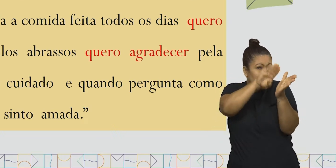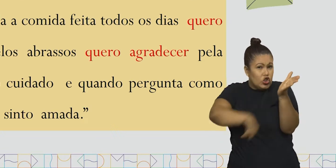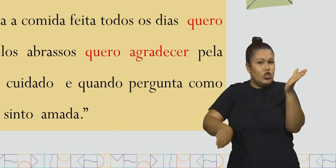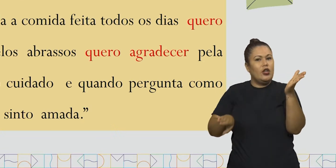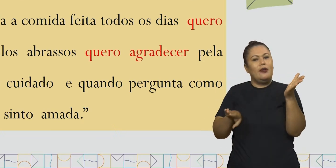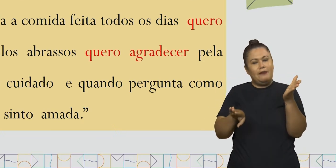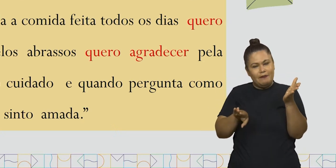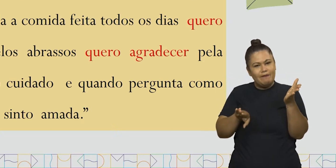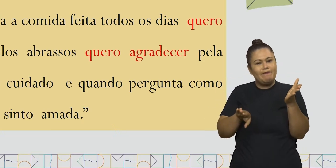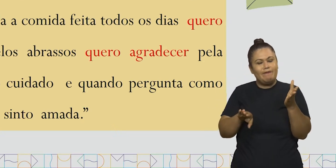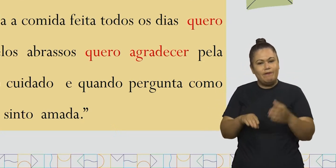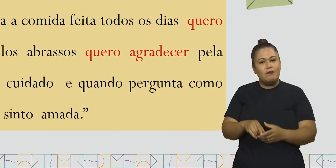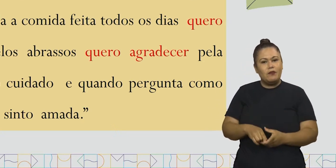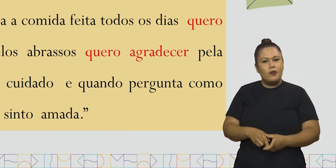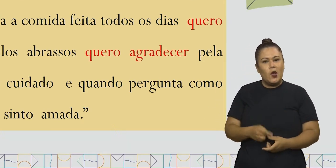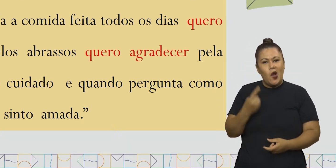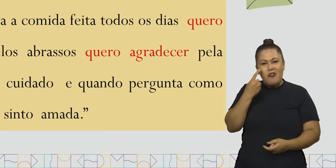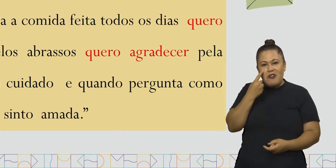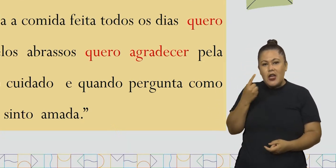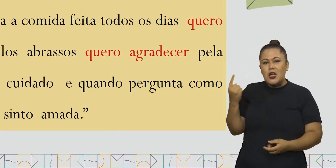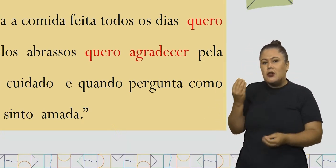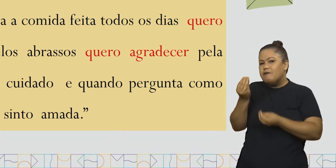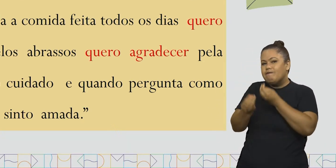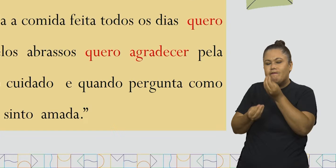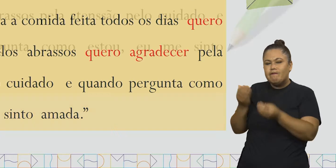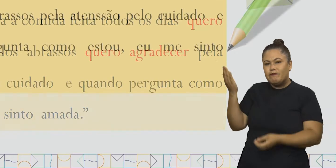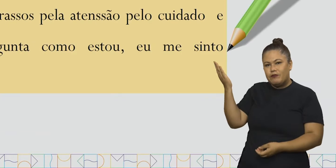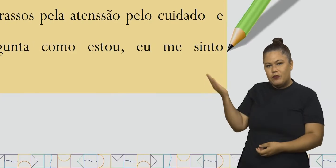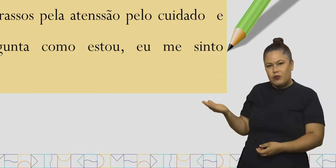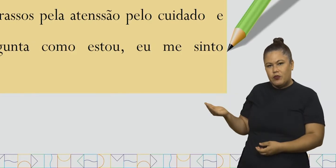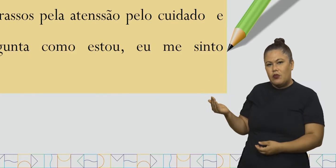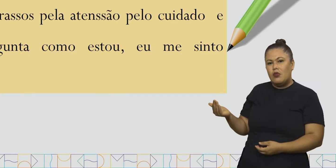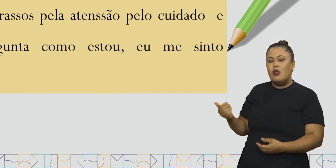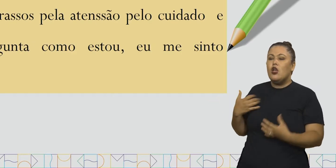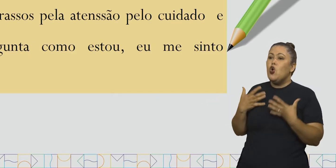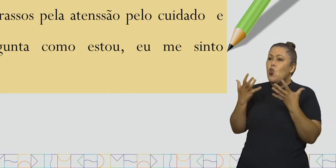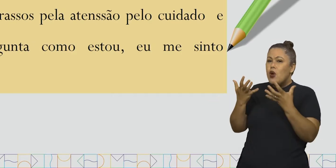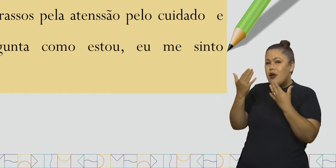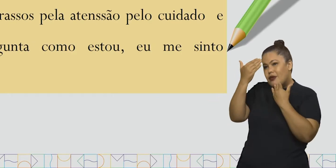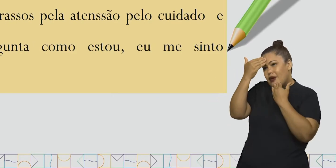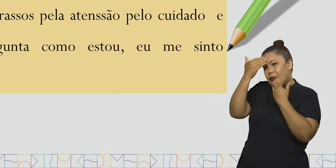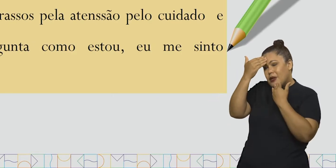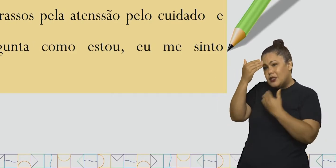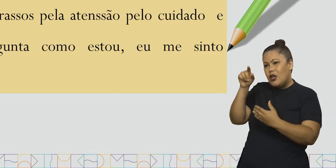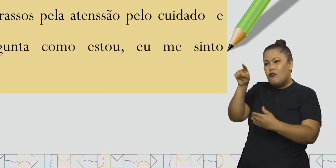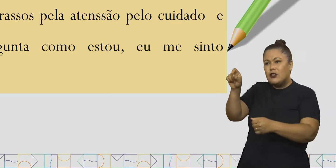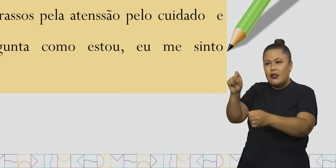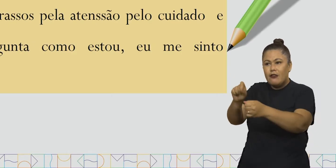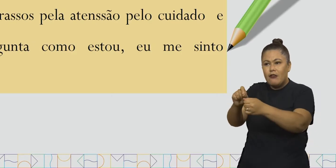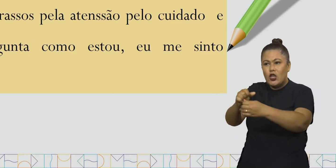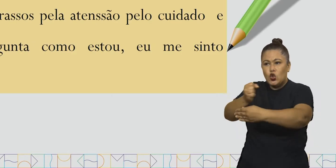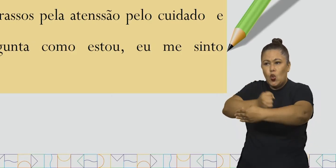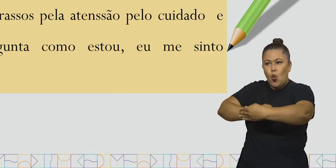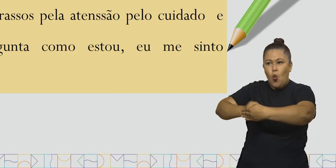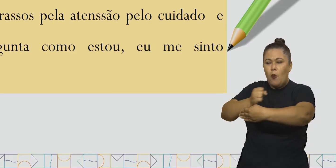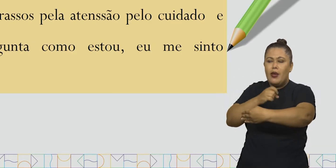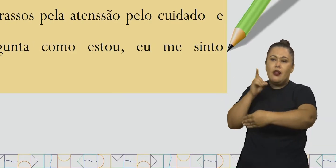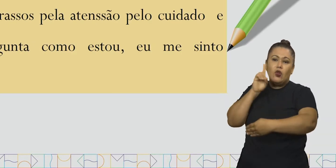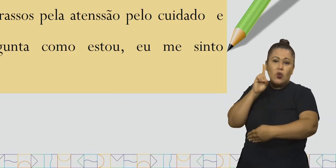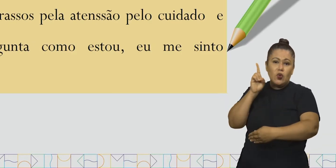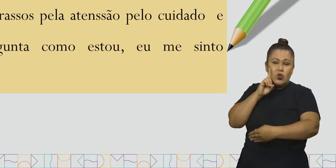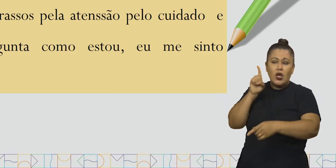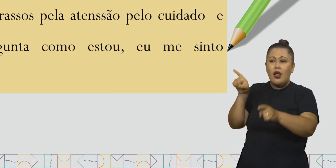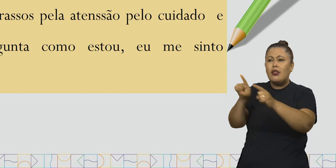do texto mesmo. Vejam como isso fica. Eu quero agradecer pela comida feita todos os